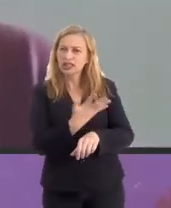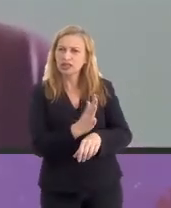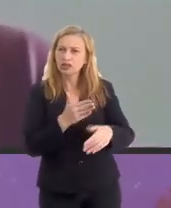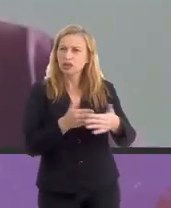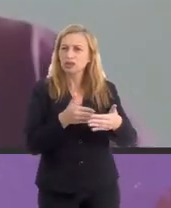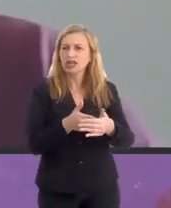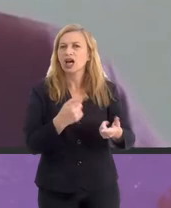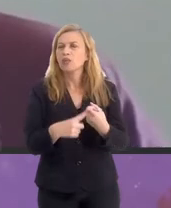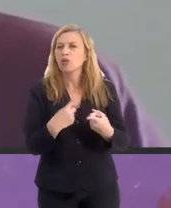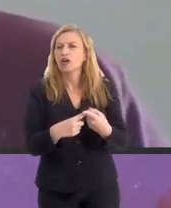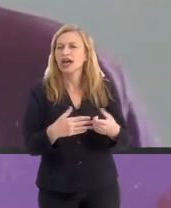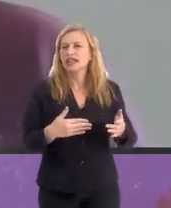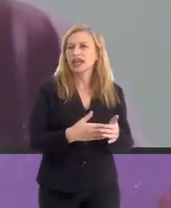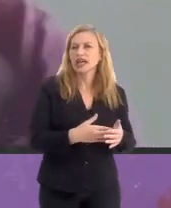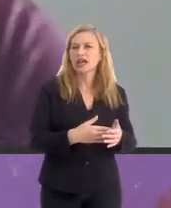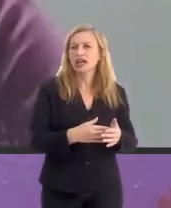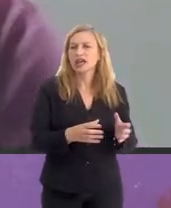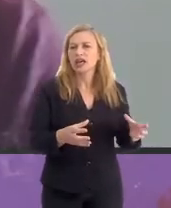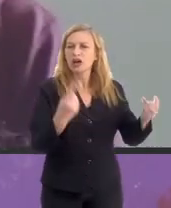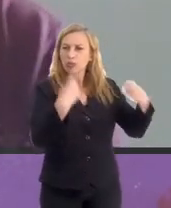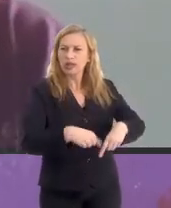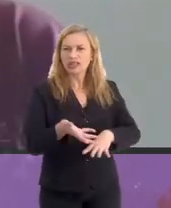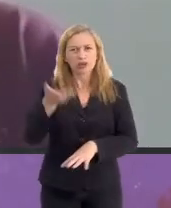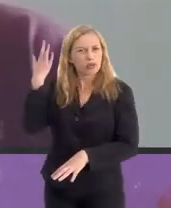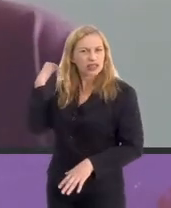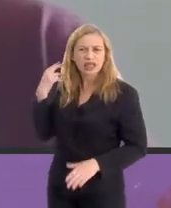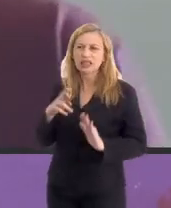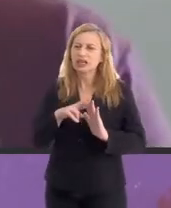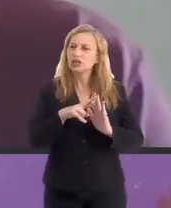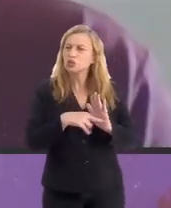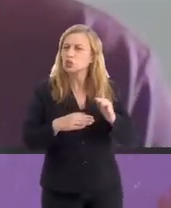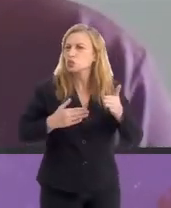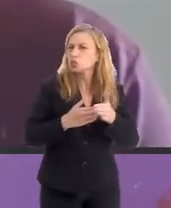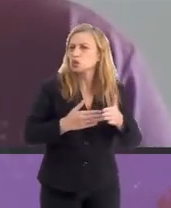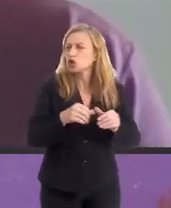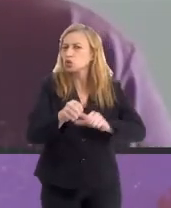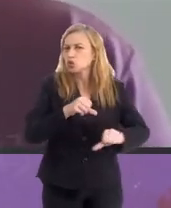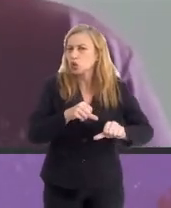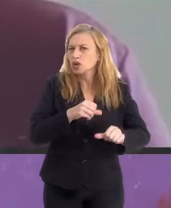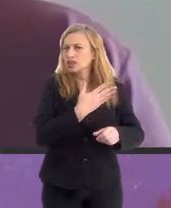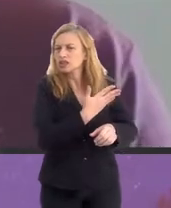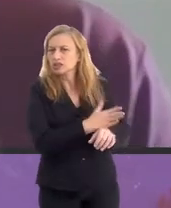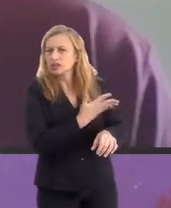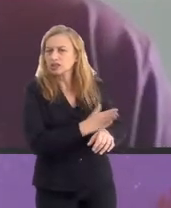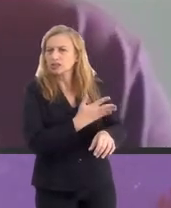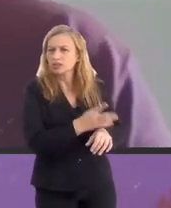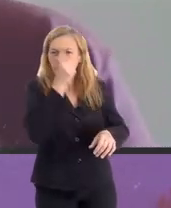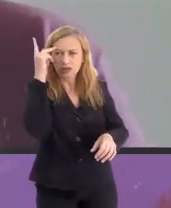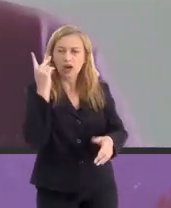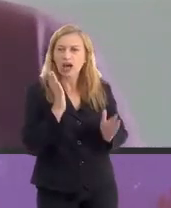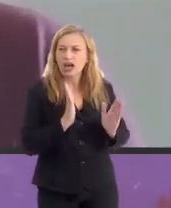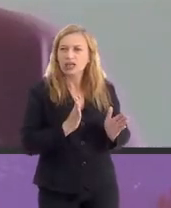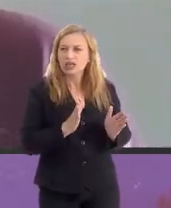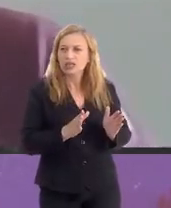troca de treinadores e limitada porque até o campeonato passado nós temos uma restrição de troca de